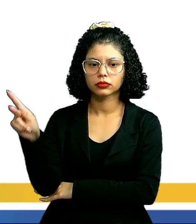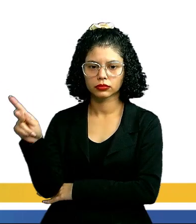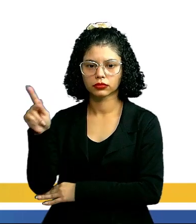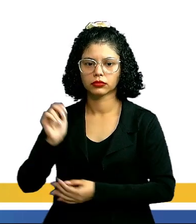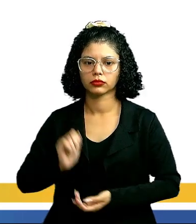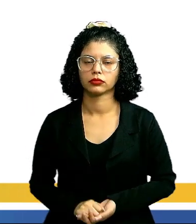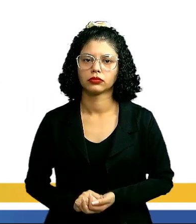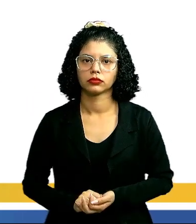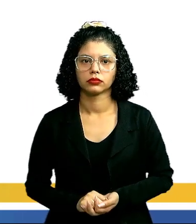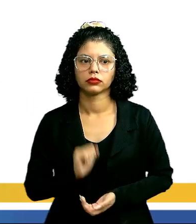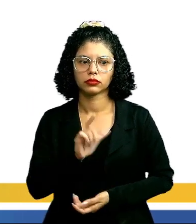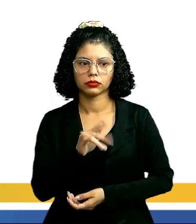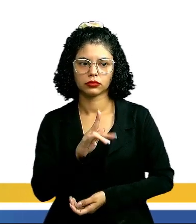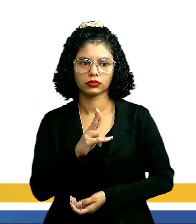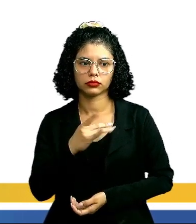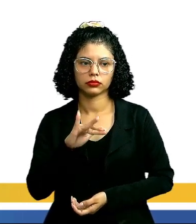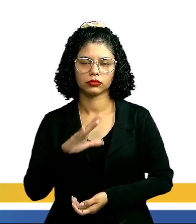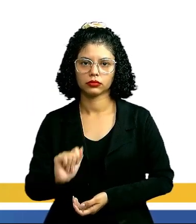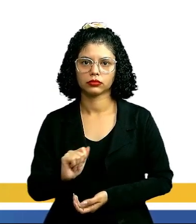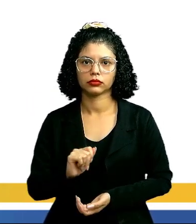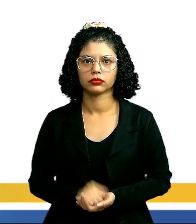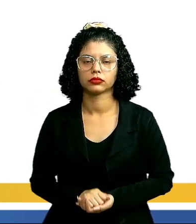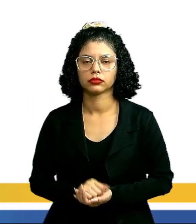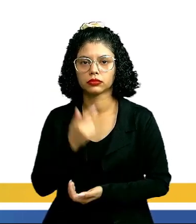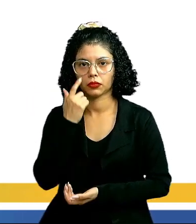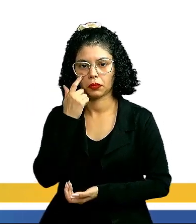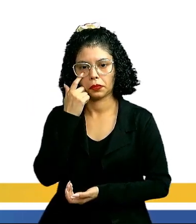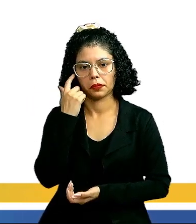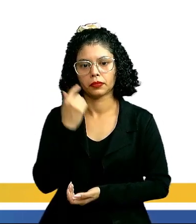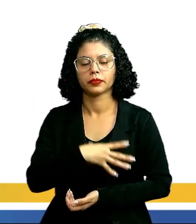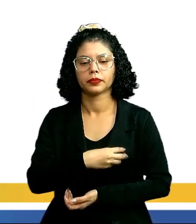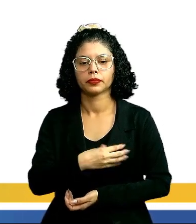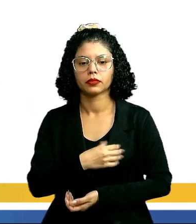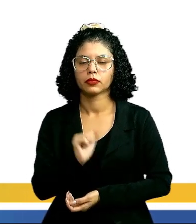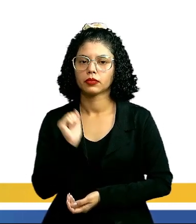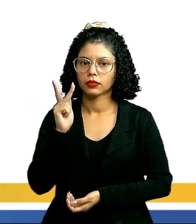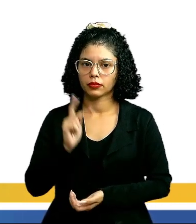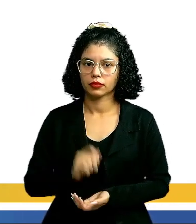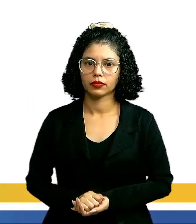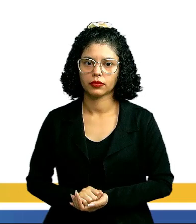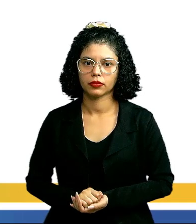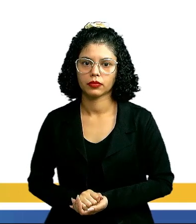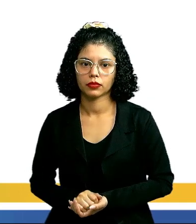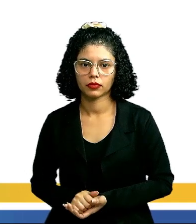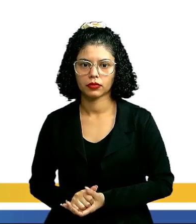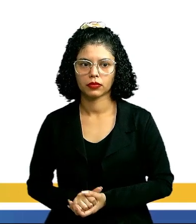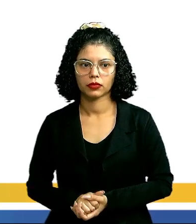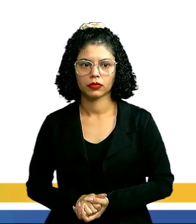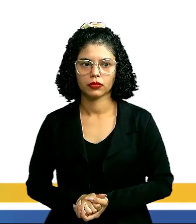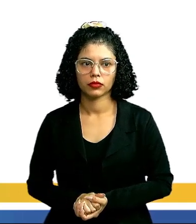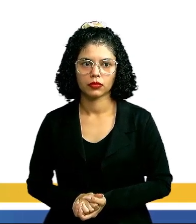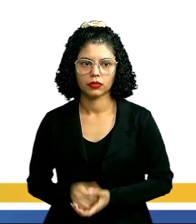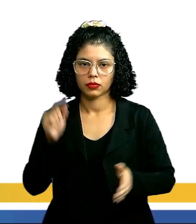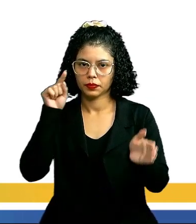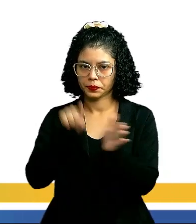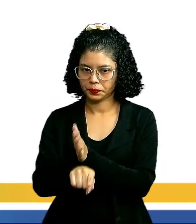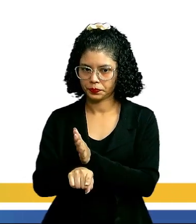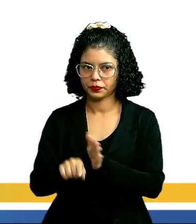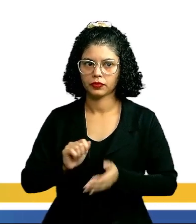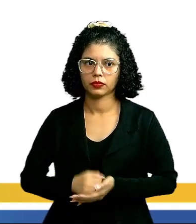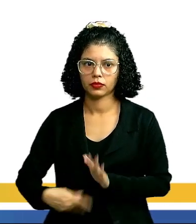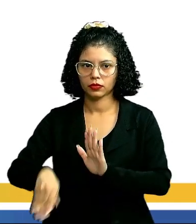período de lactação, de se alimentar desse leite materno. Legal, vamos para as